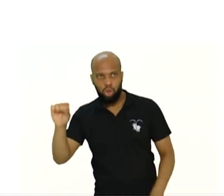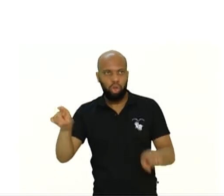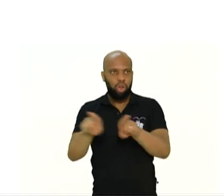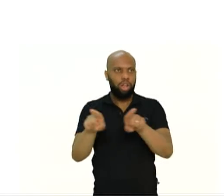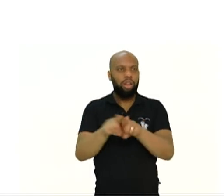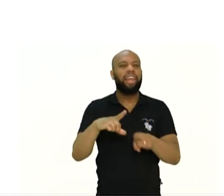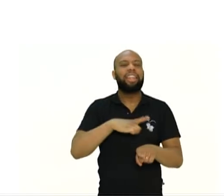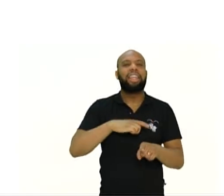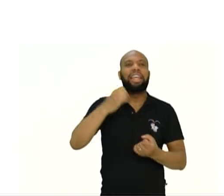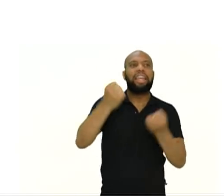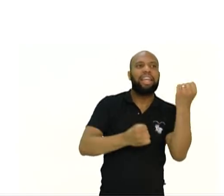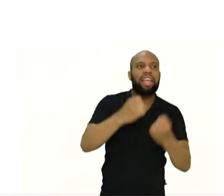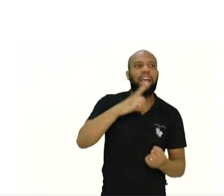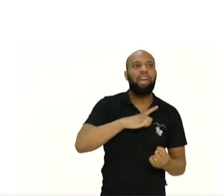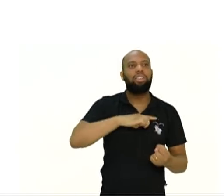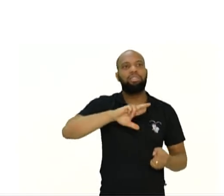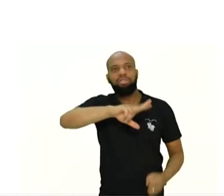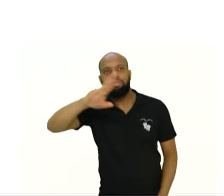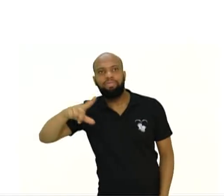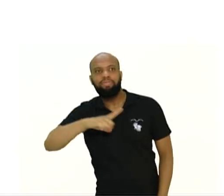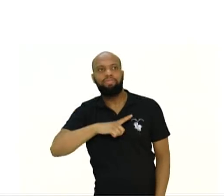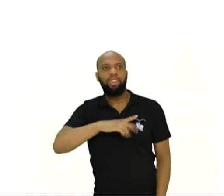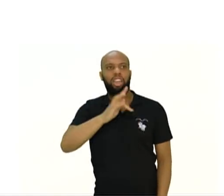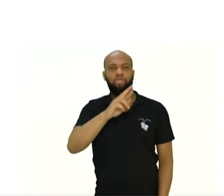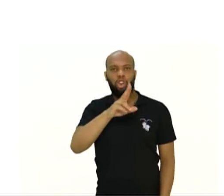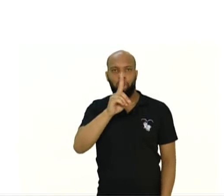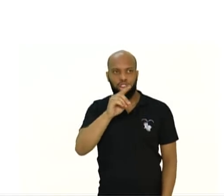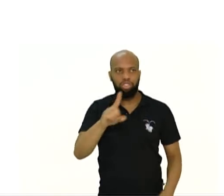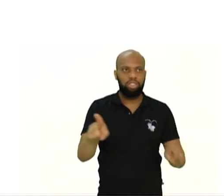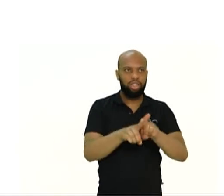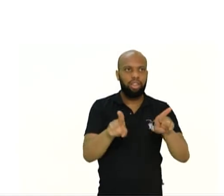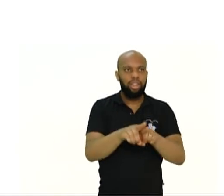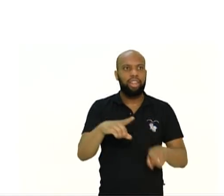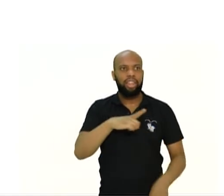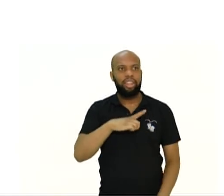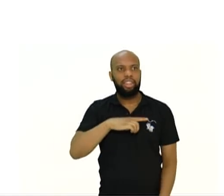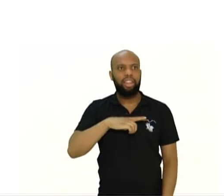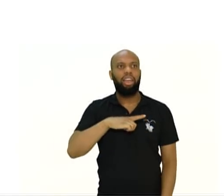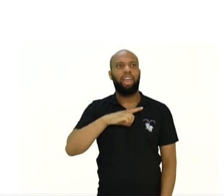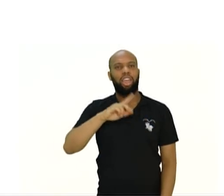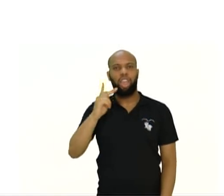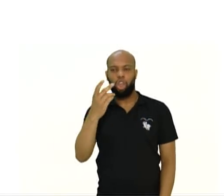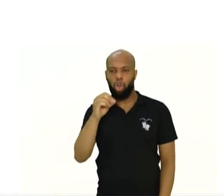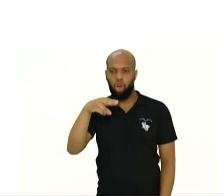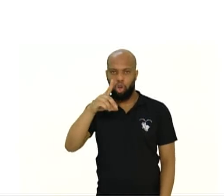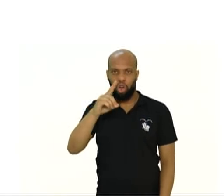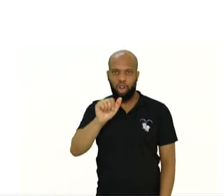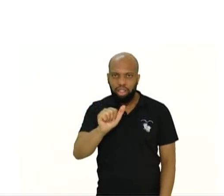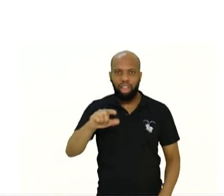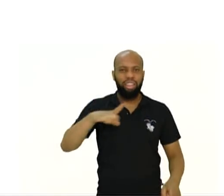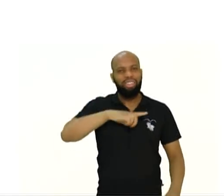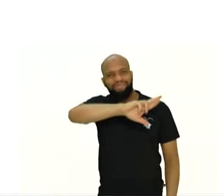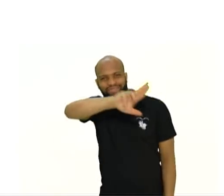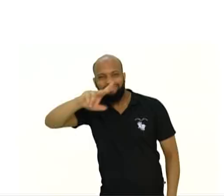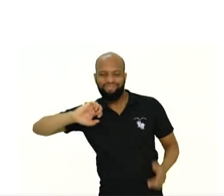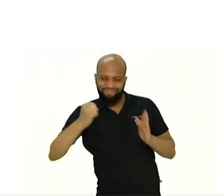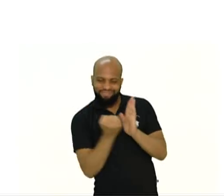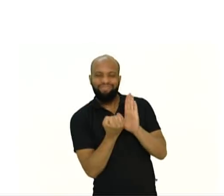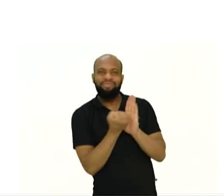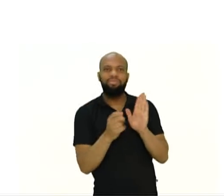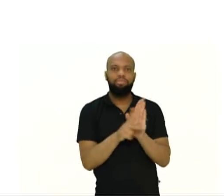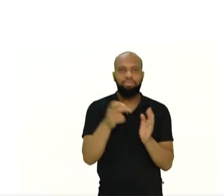Ford, General Motors, Honda. Então, são empresas, né, que acabam enviando suas peças e produtos para